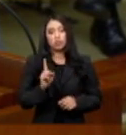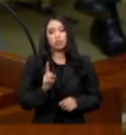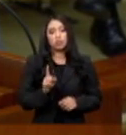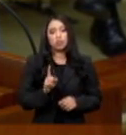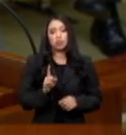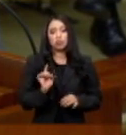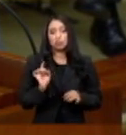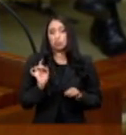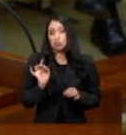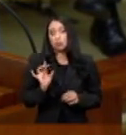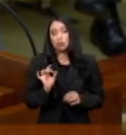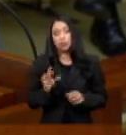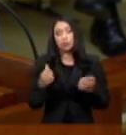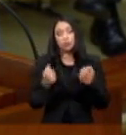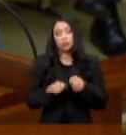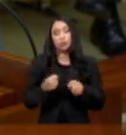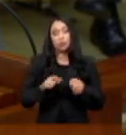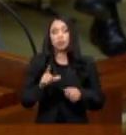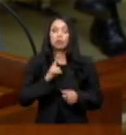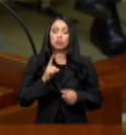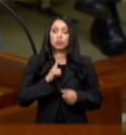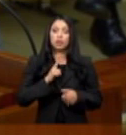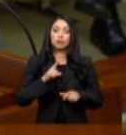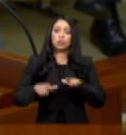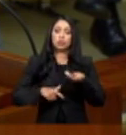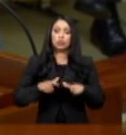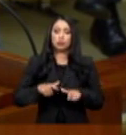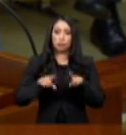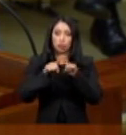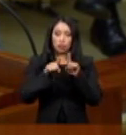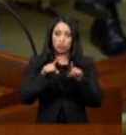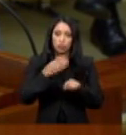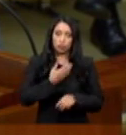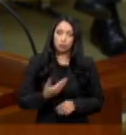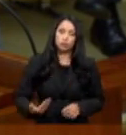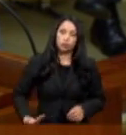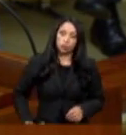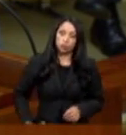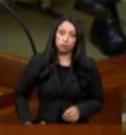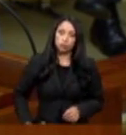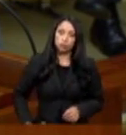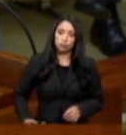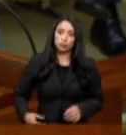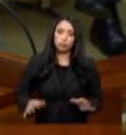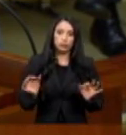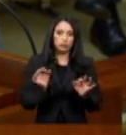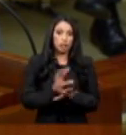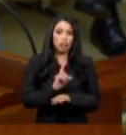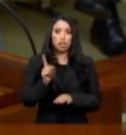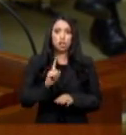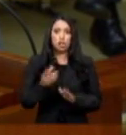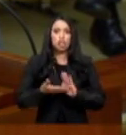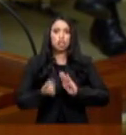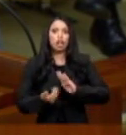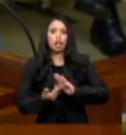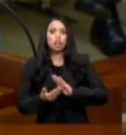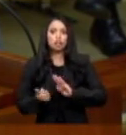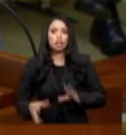suficientes para manter a prestação dos serviços públicos. Finaliza. Não basta cortar gastos.